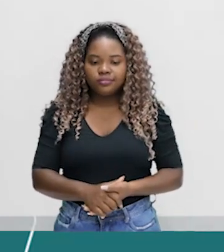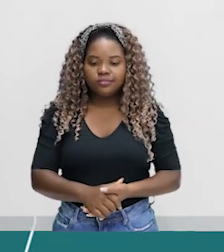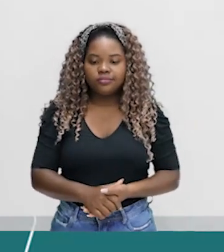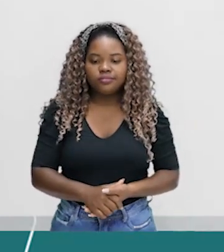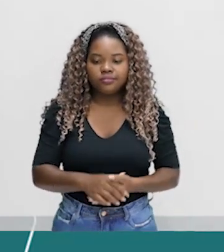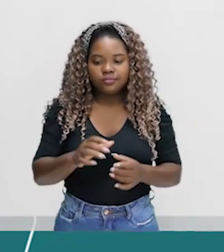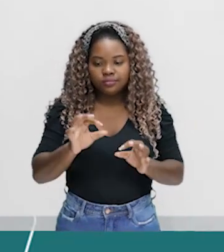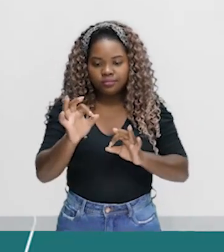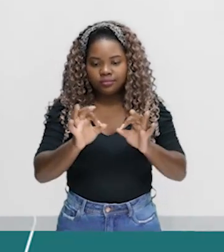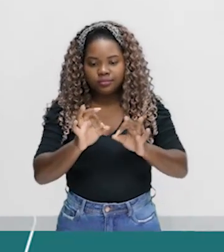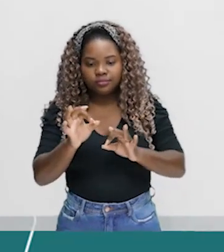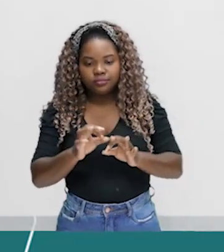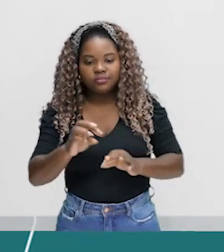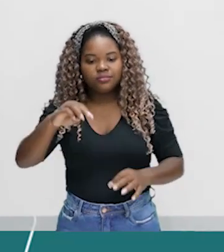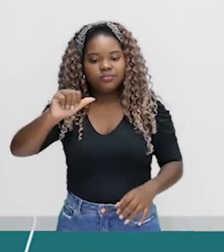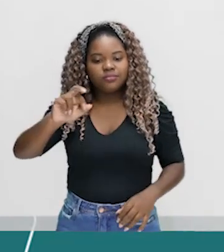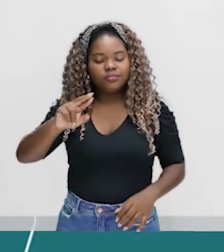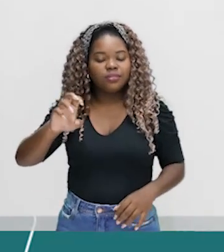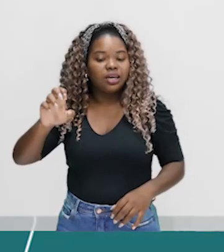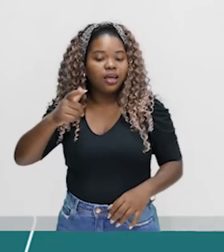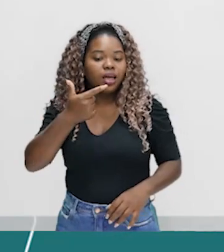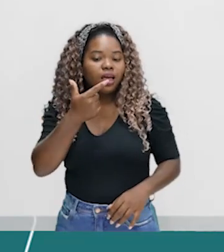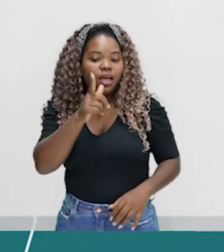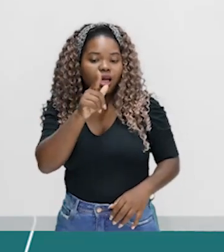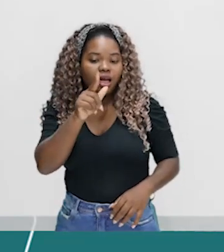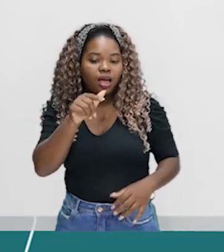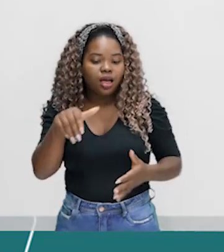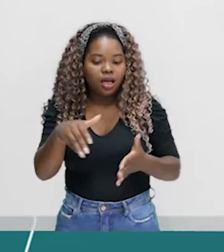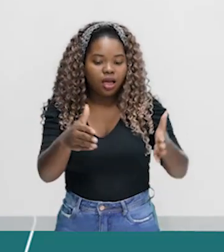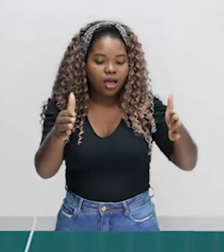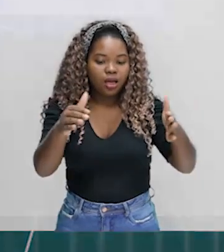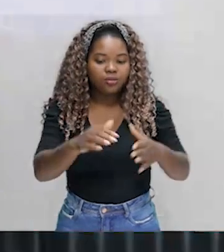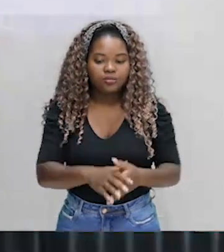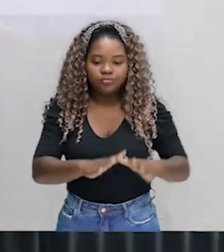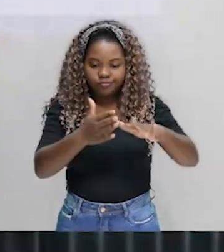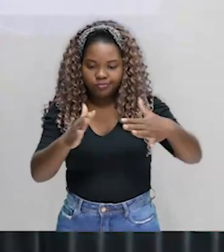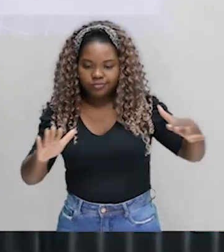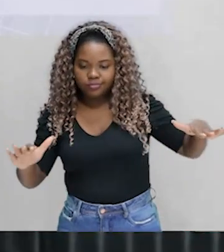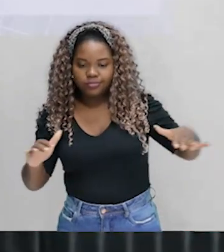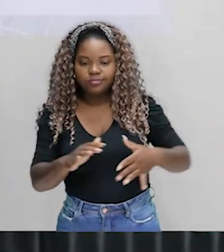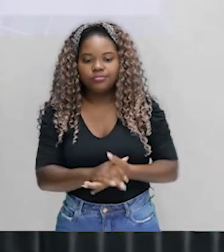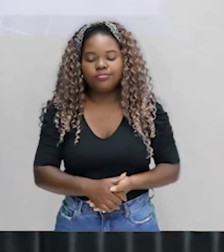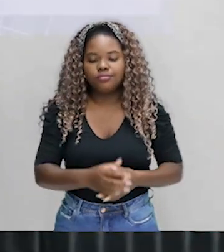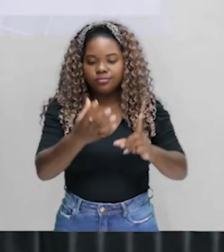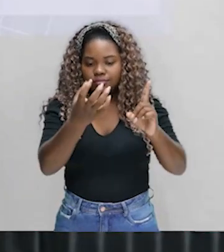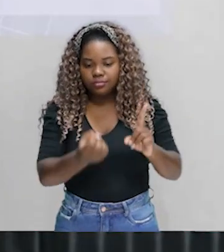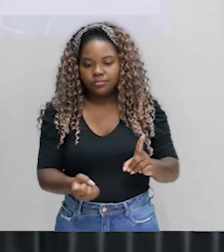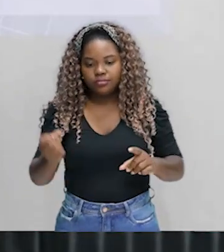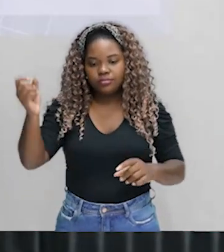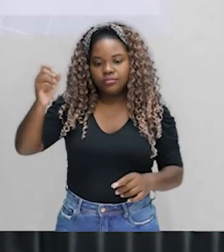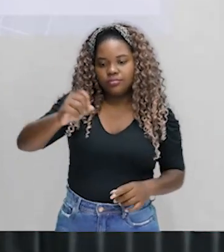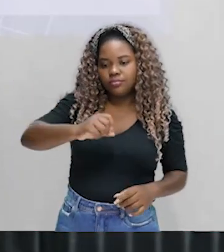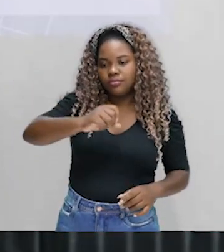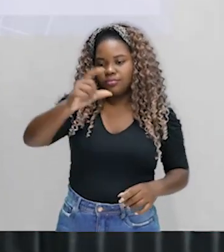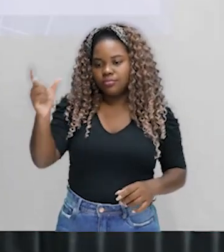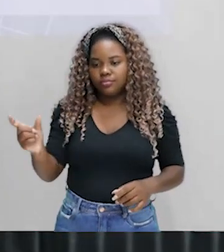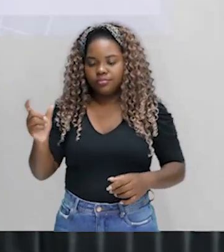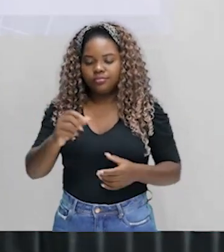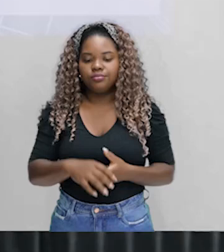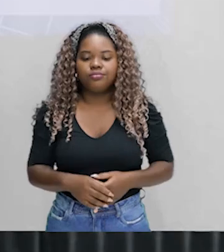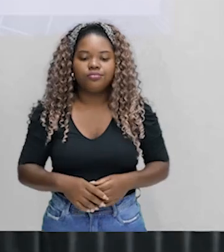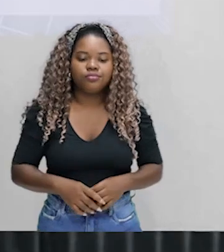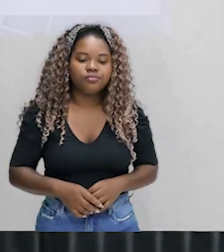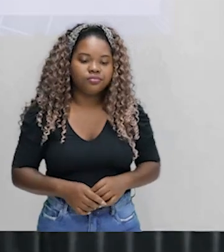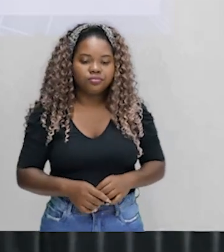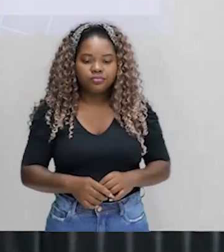controlar também, pessoal, a maré, tá? O processo de maré é controlado pela gravidade da lua. A